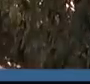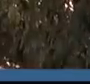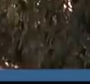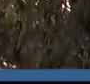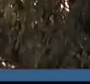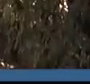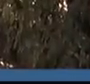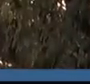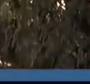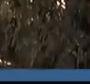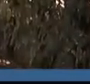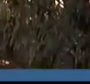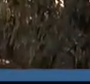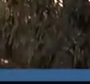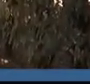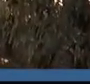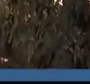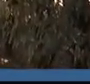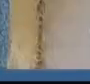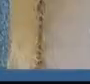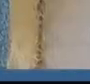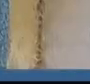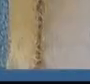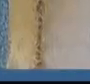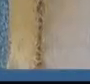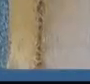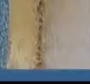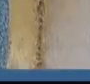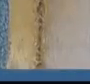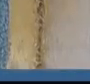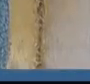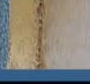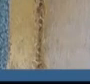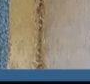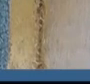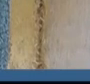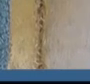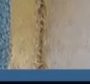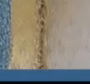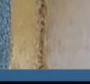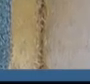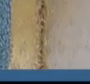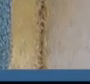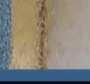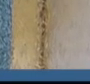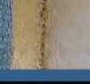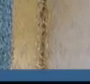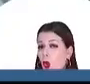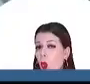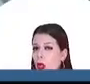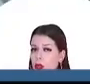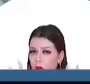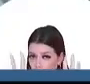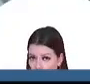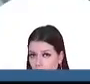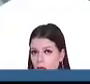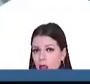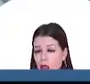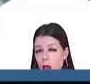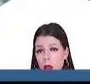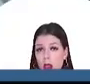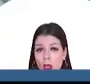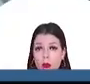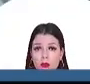disposição dentro desse processo. Tão importante, e já finalizando, para deixar